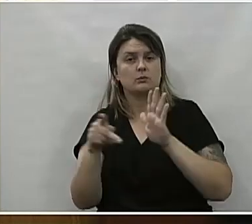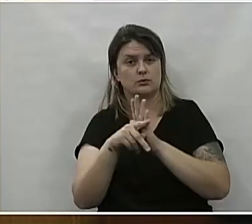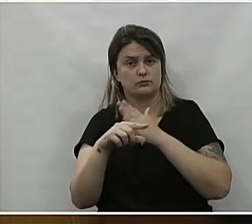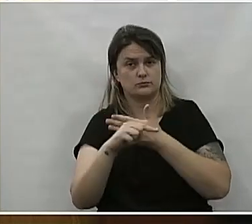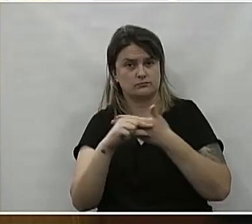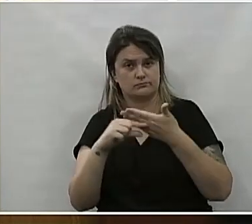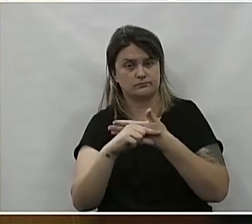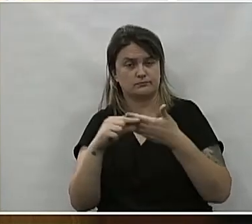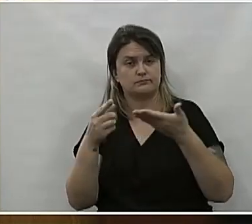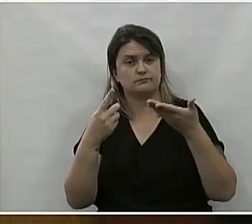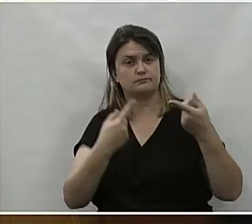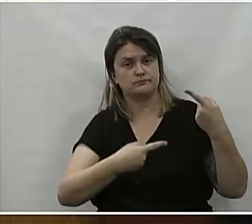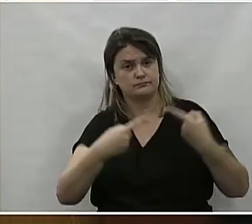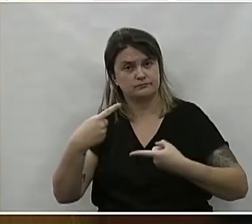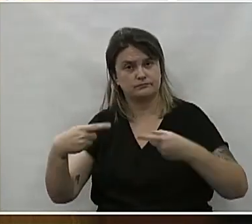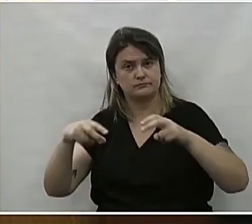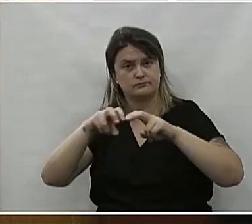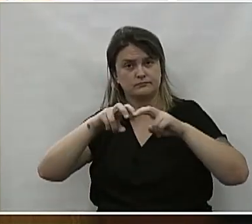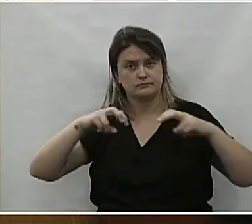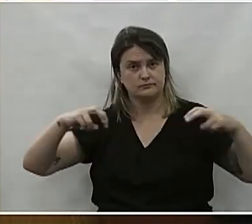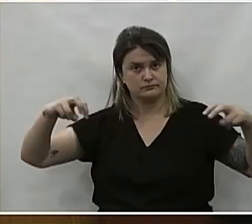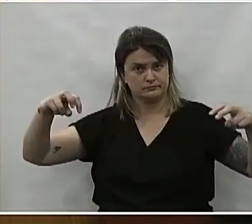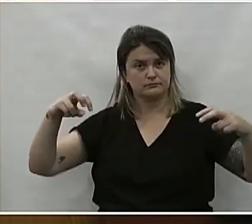autoria Para apreciação do plenário